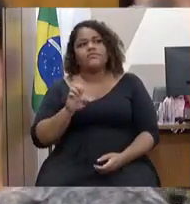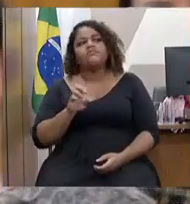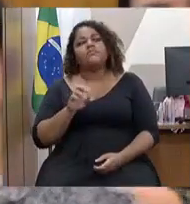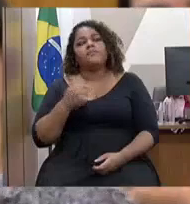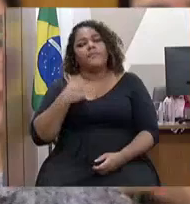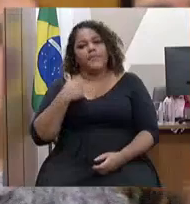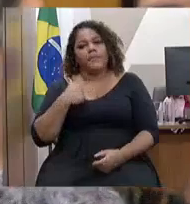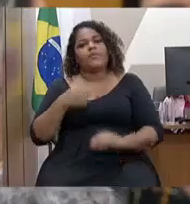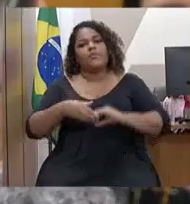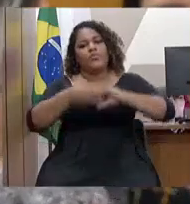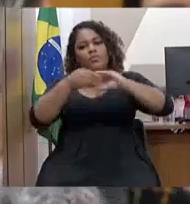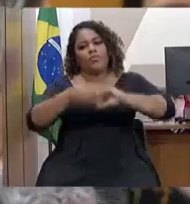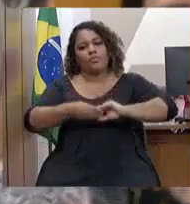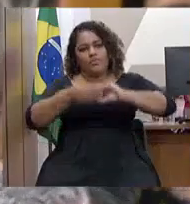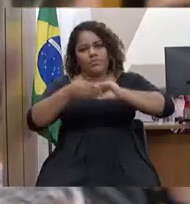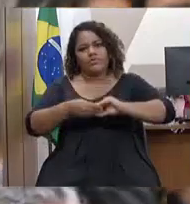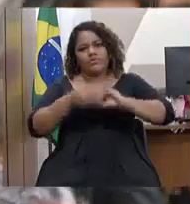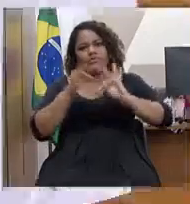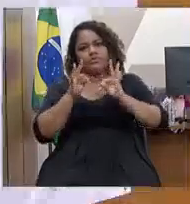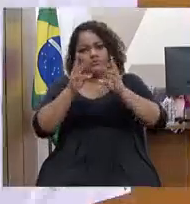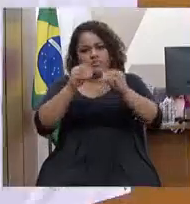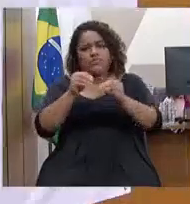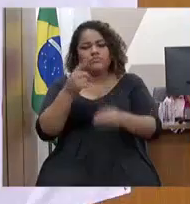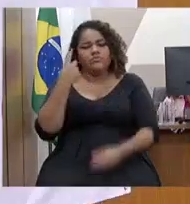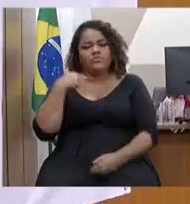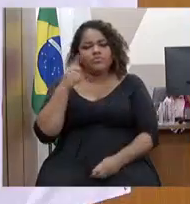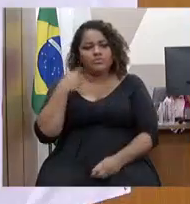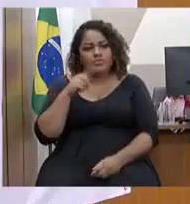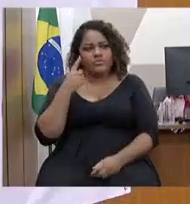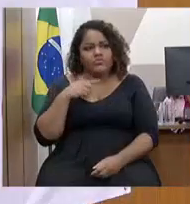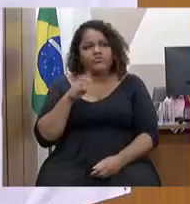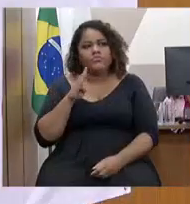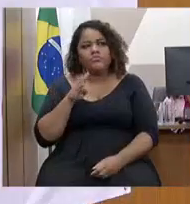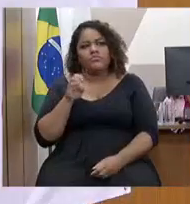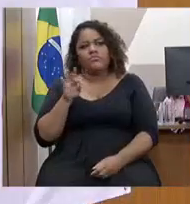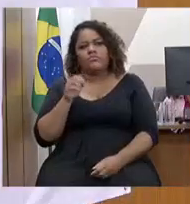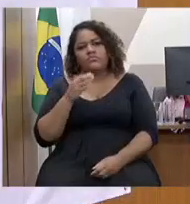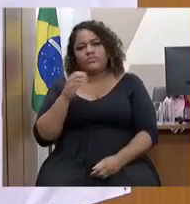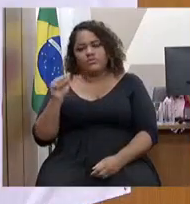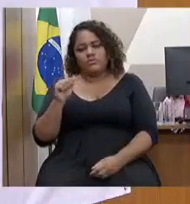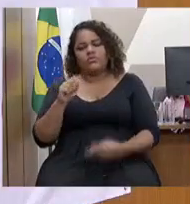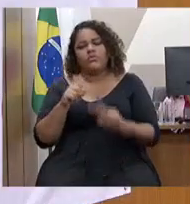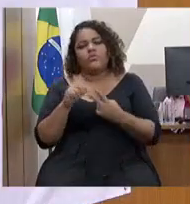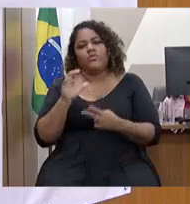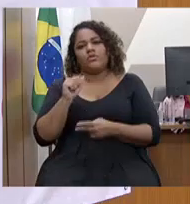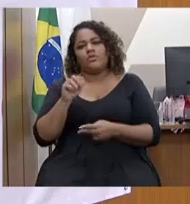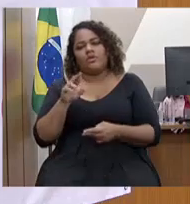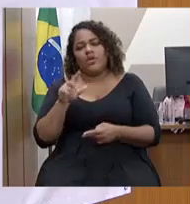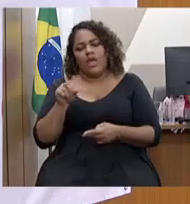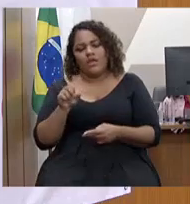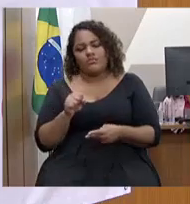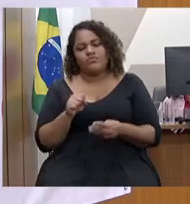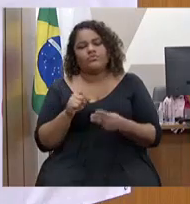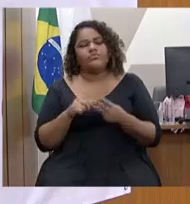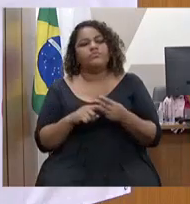debate o deputado Betão Carlos Calazans e os